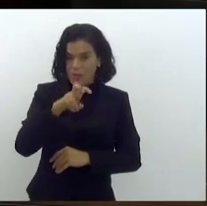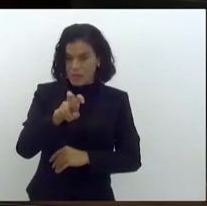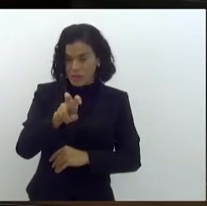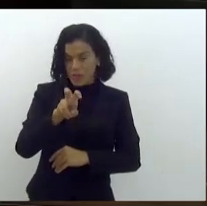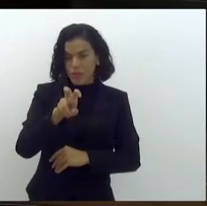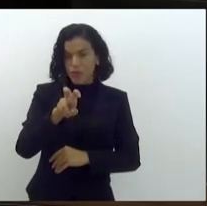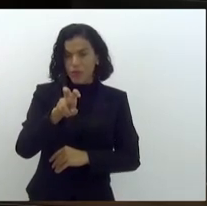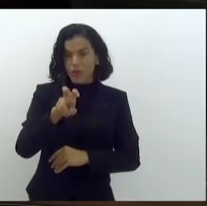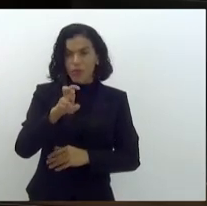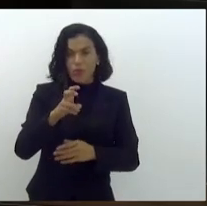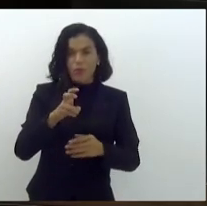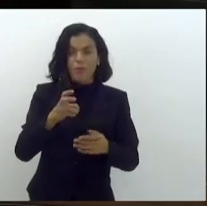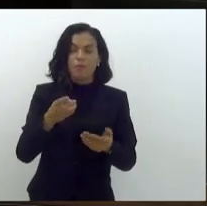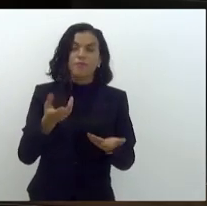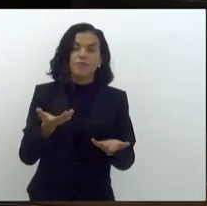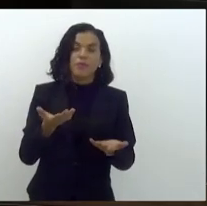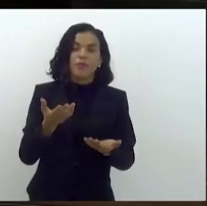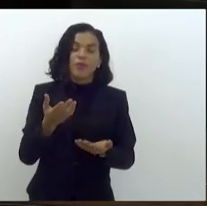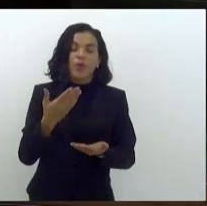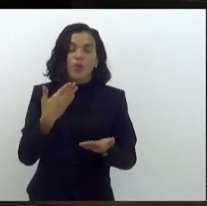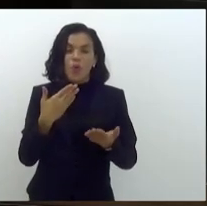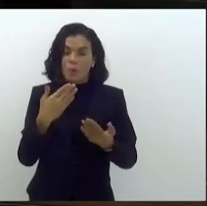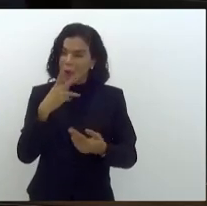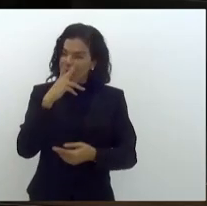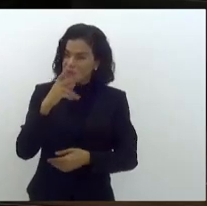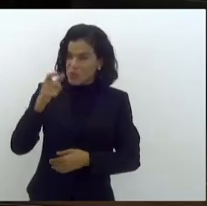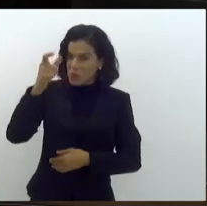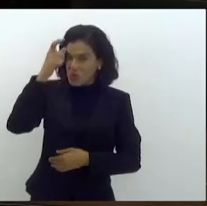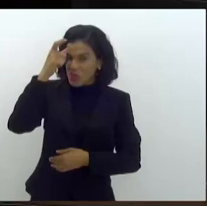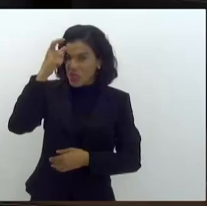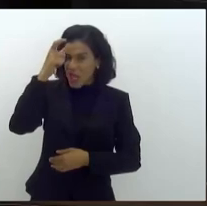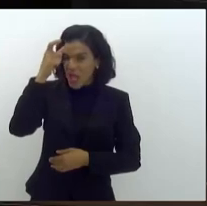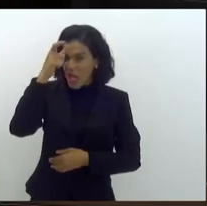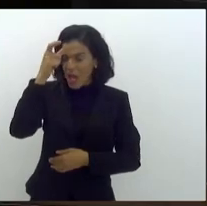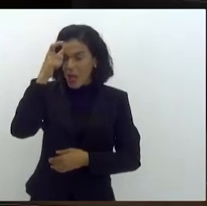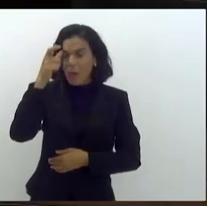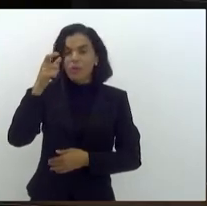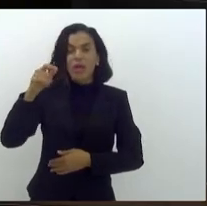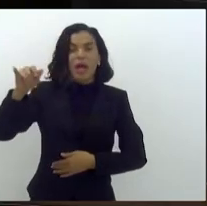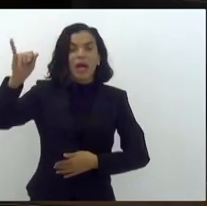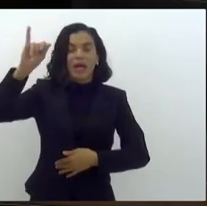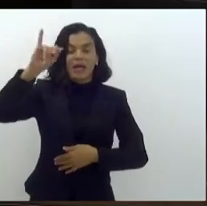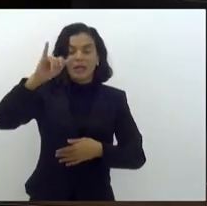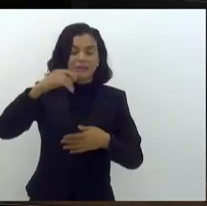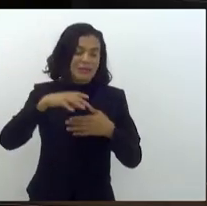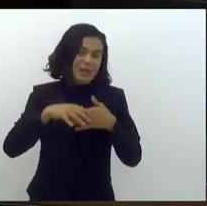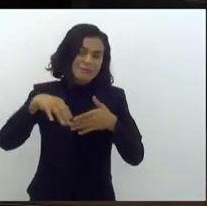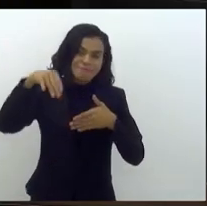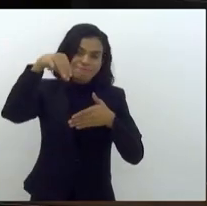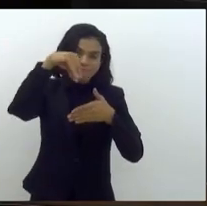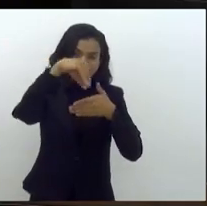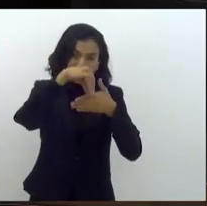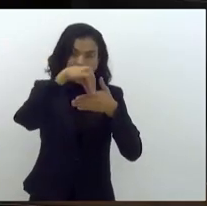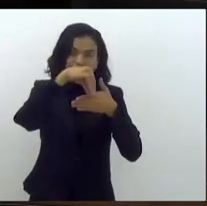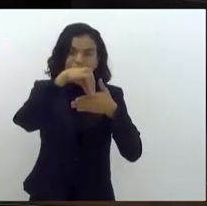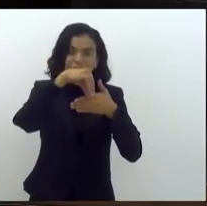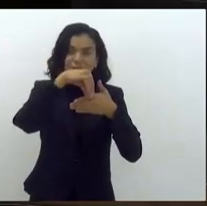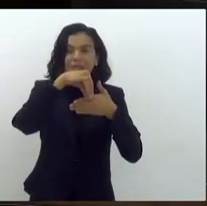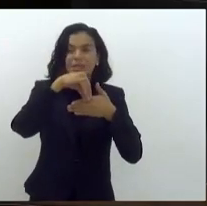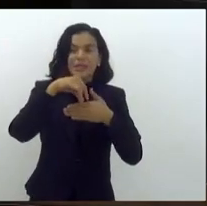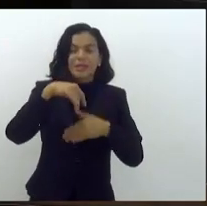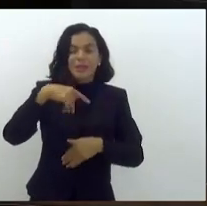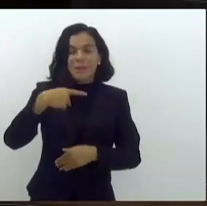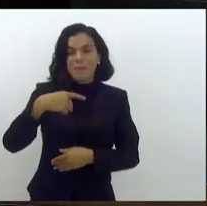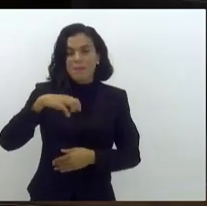câmara dos deputados o diabo tá sentado no caput dos artigos da PEC 45 não tá nem nos